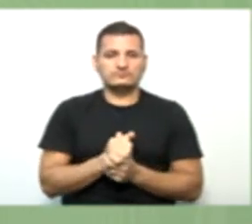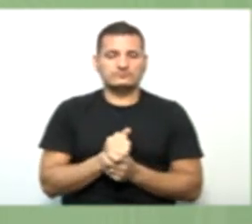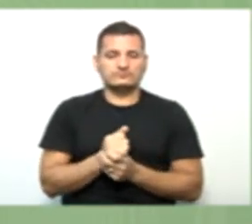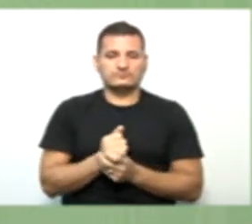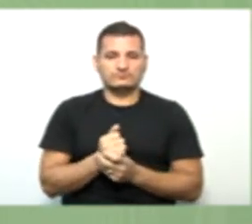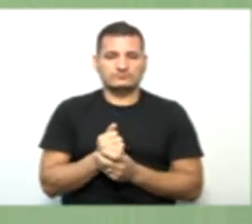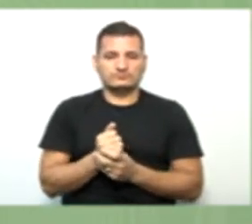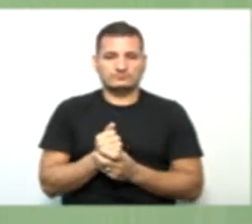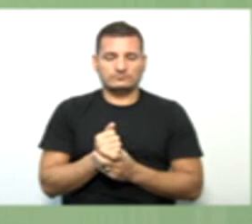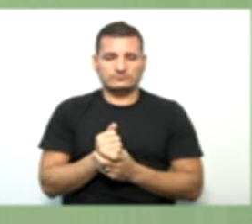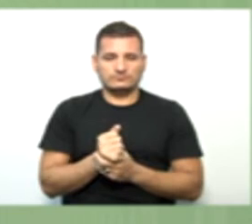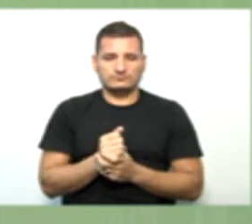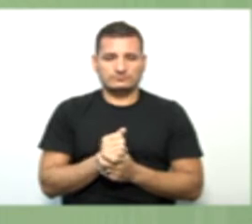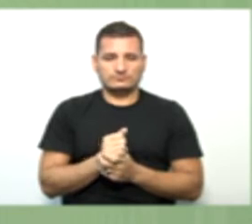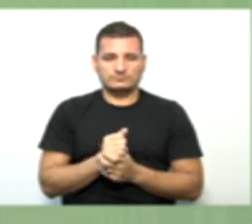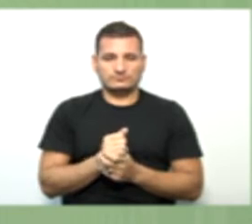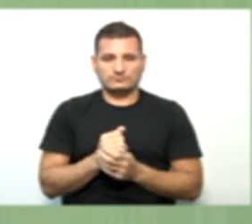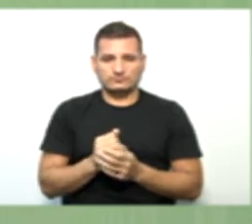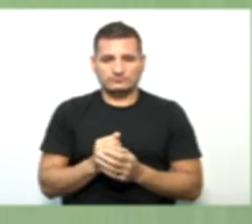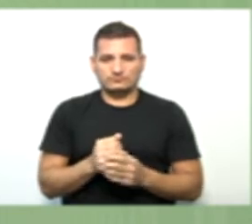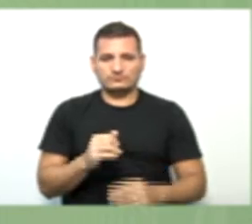float.